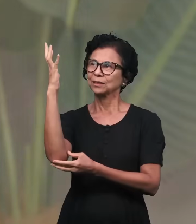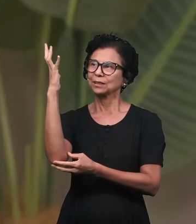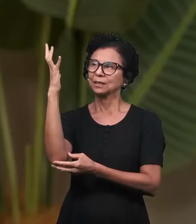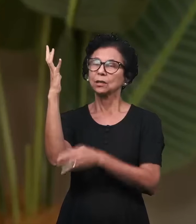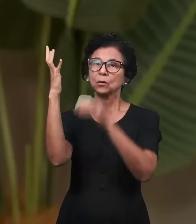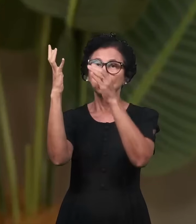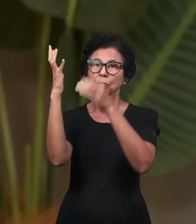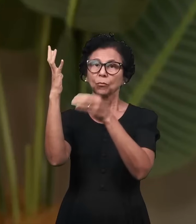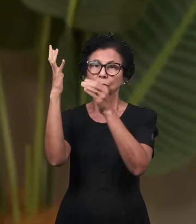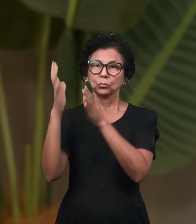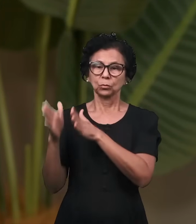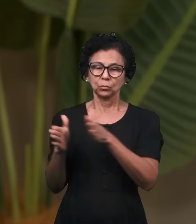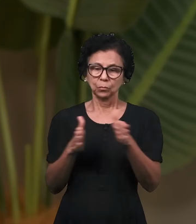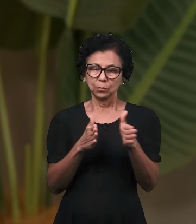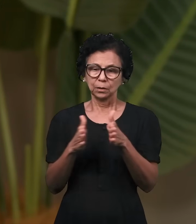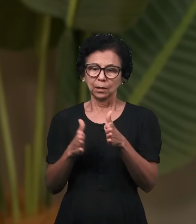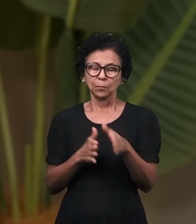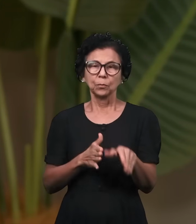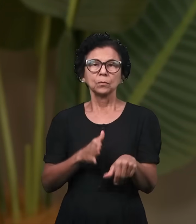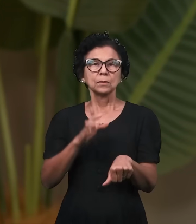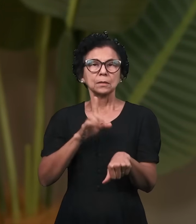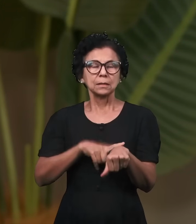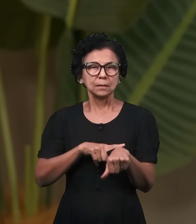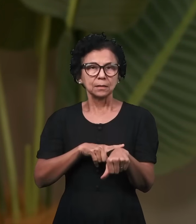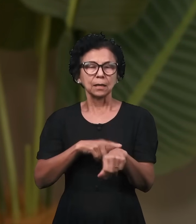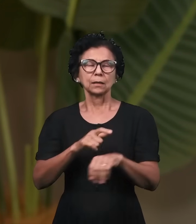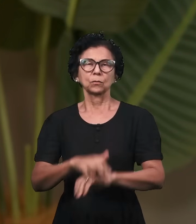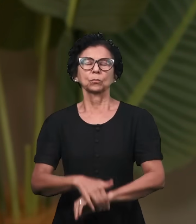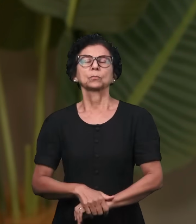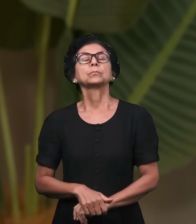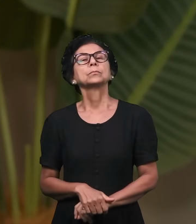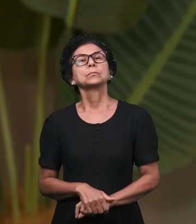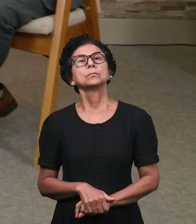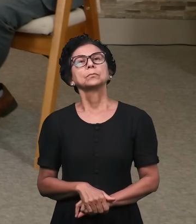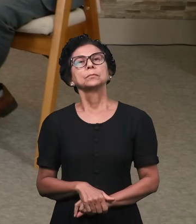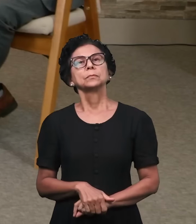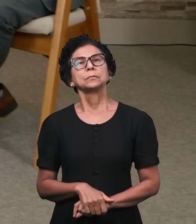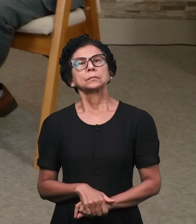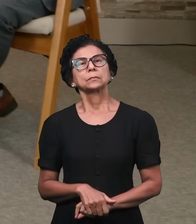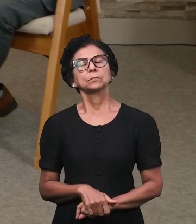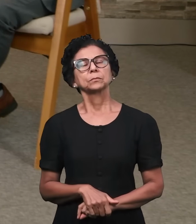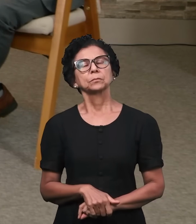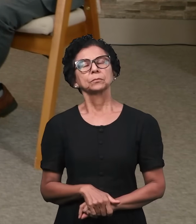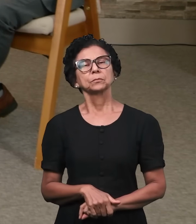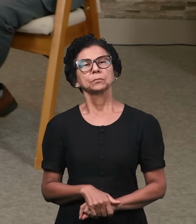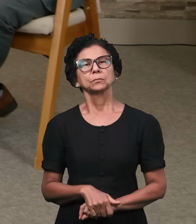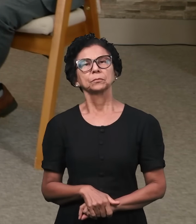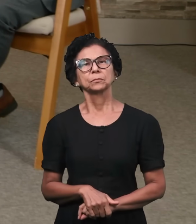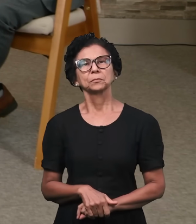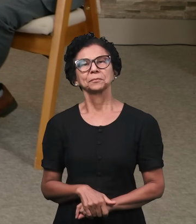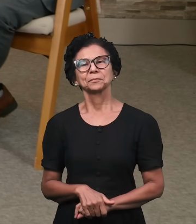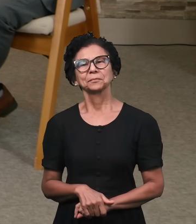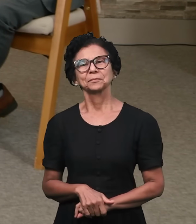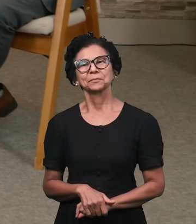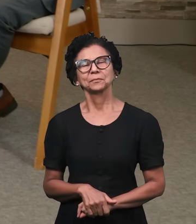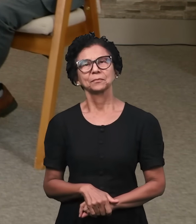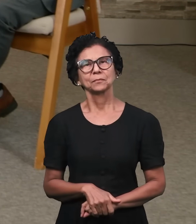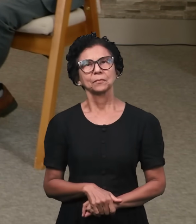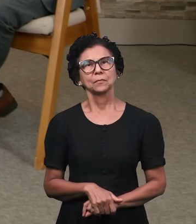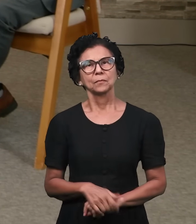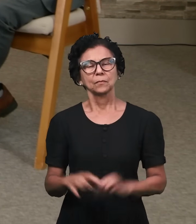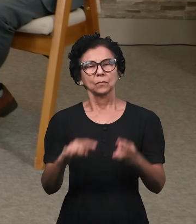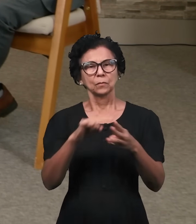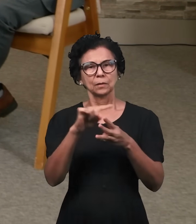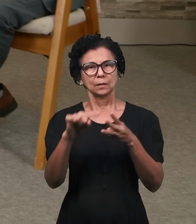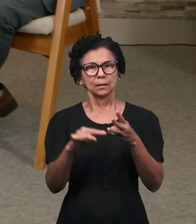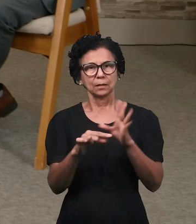tema que dá o seu fruto na estação própria. Eu gostaria de ler estes 3